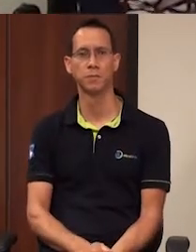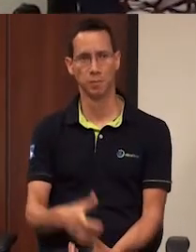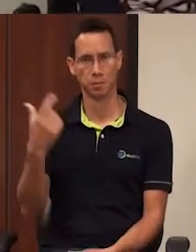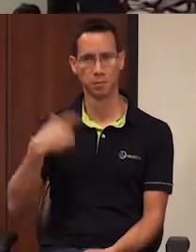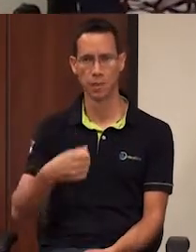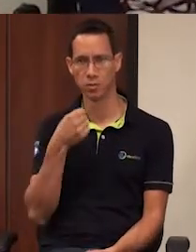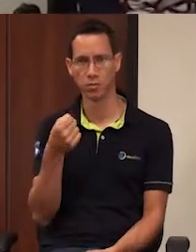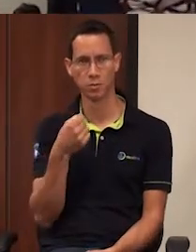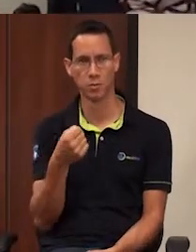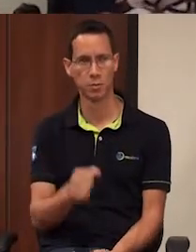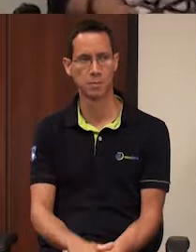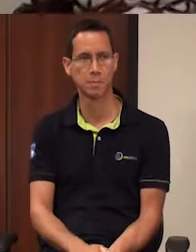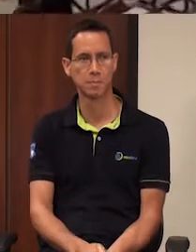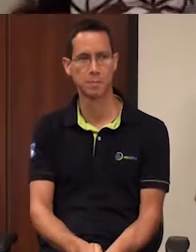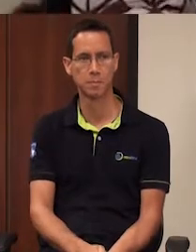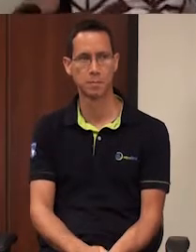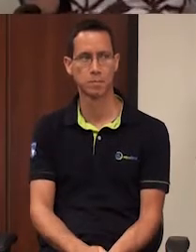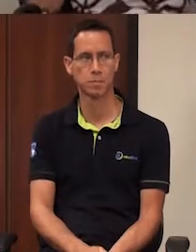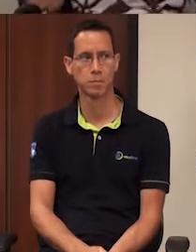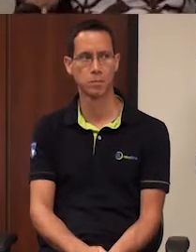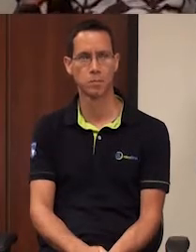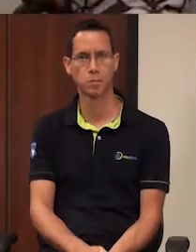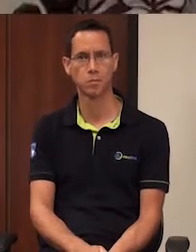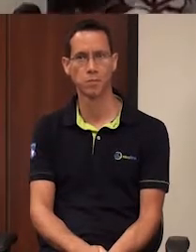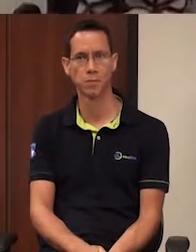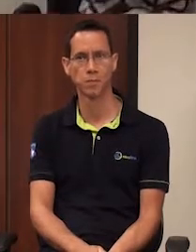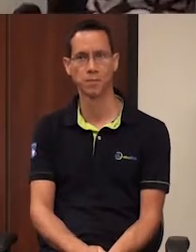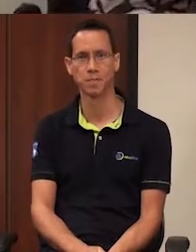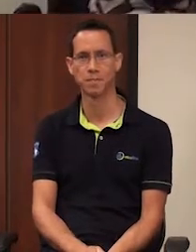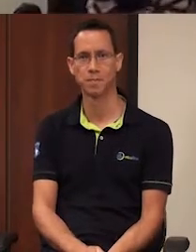fazer um comentário. Eu quero fazer um rápido.